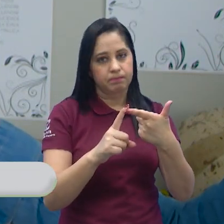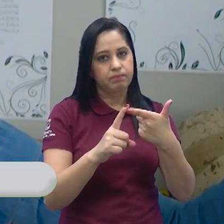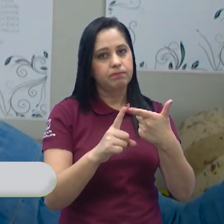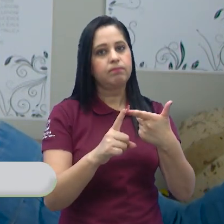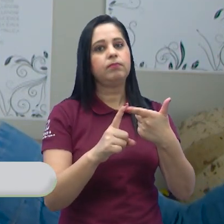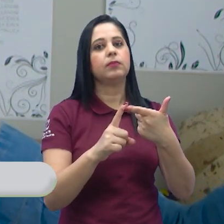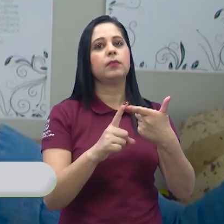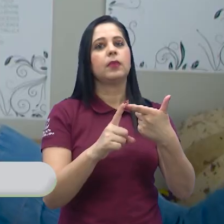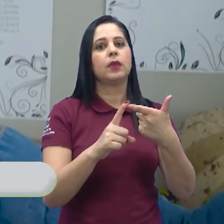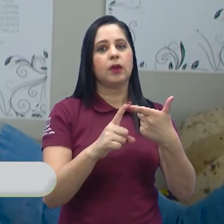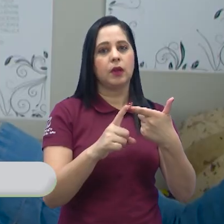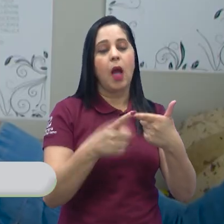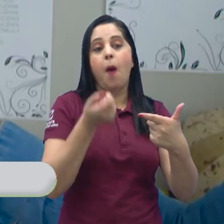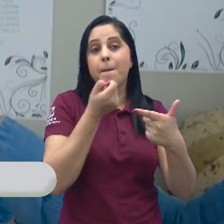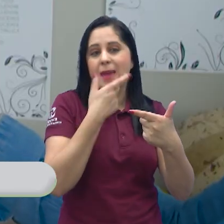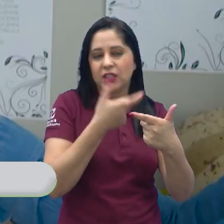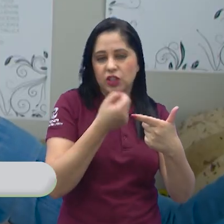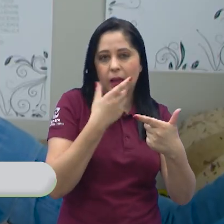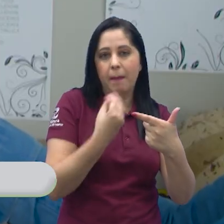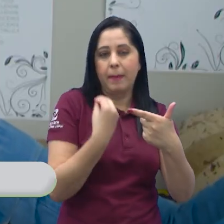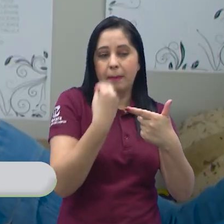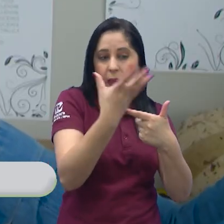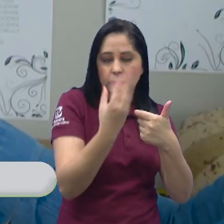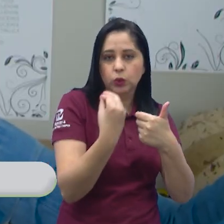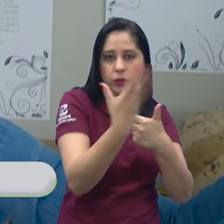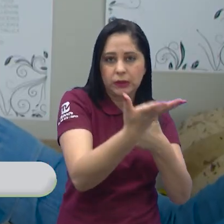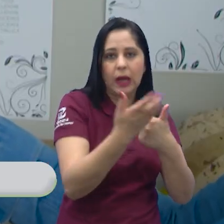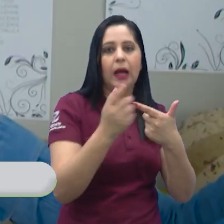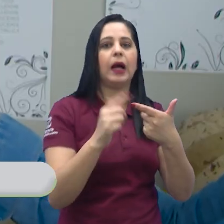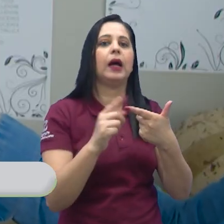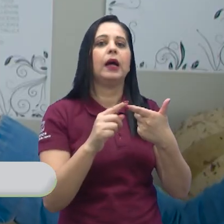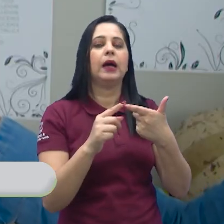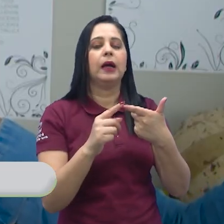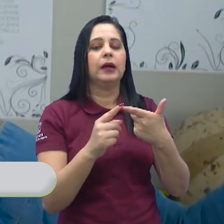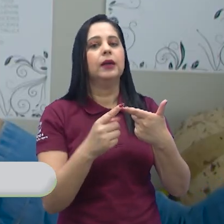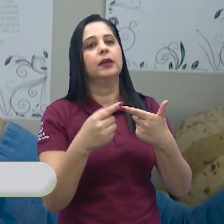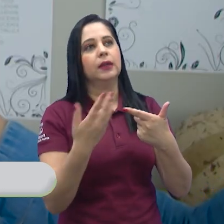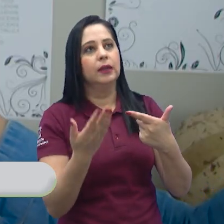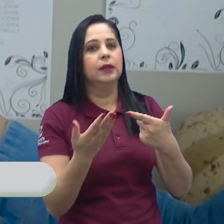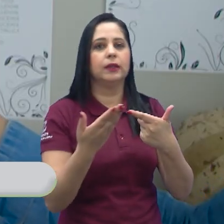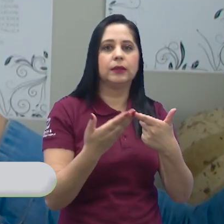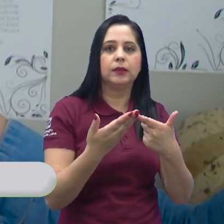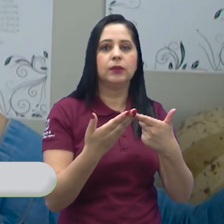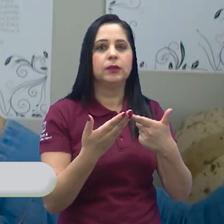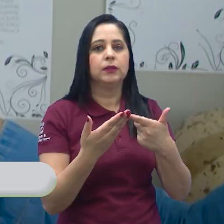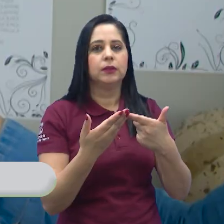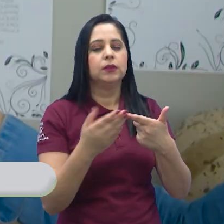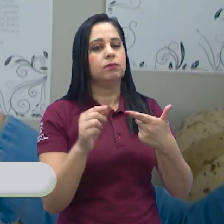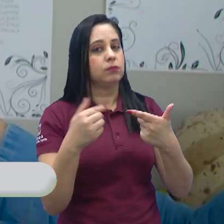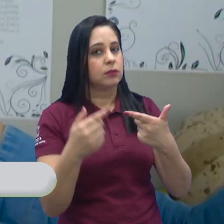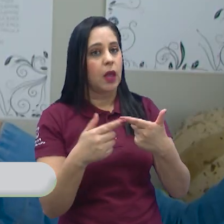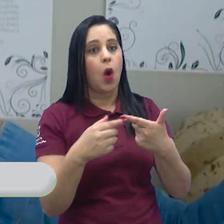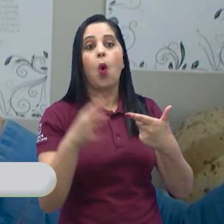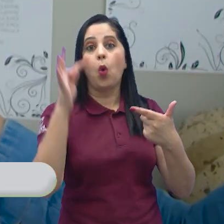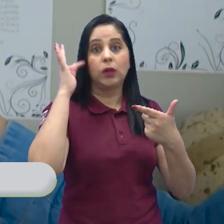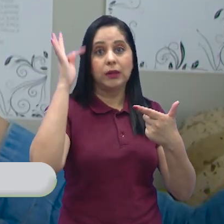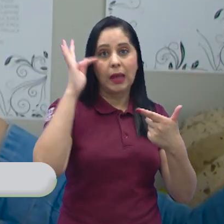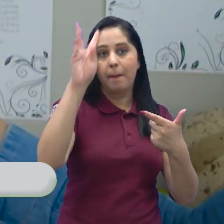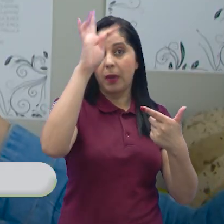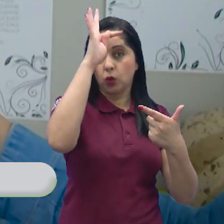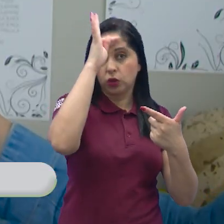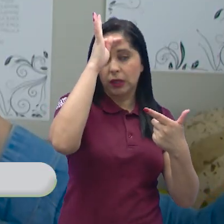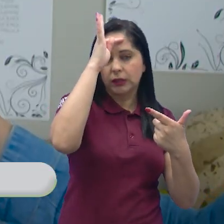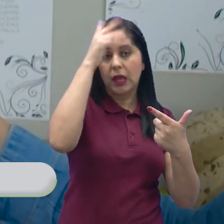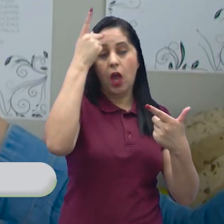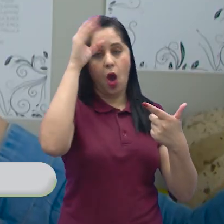administração dos medicamentos, trabalha também com terapeuta ocupacional, com